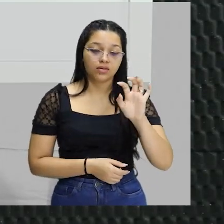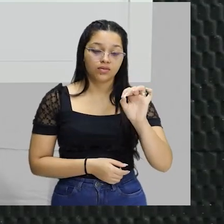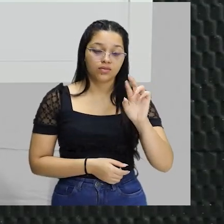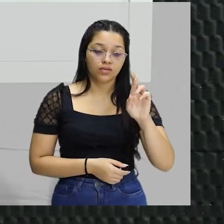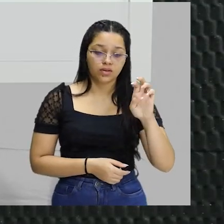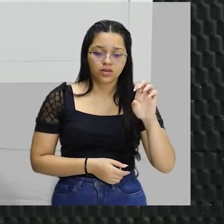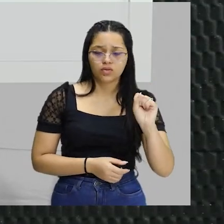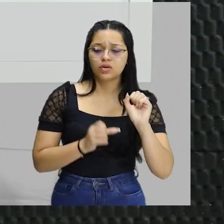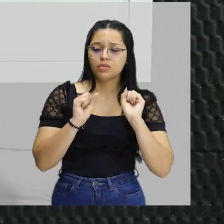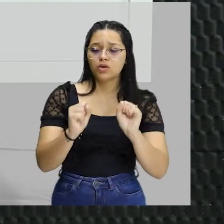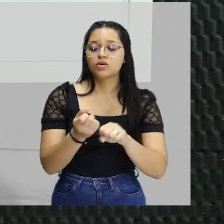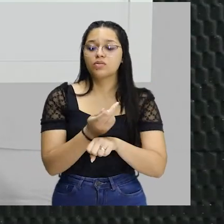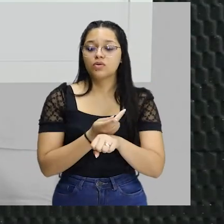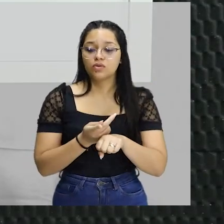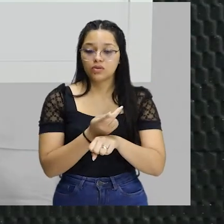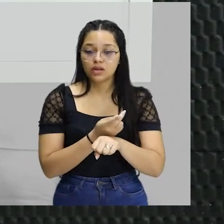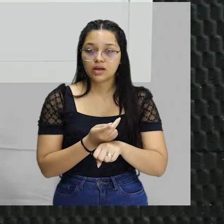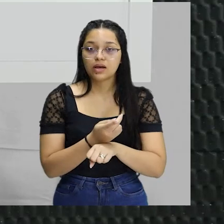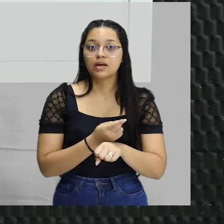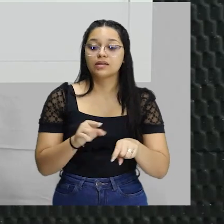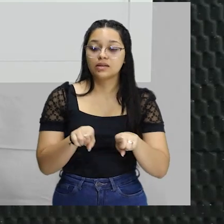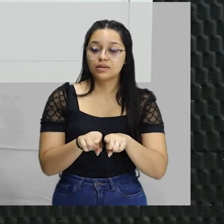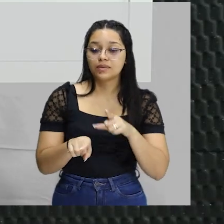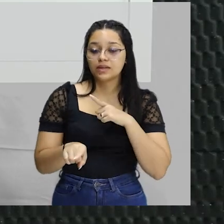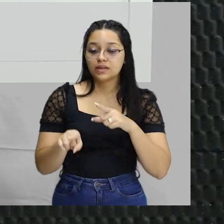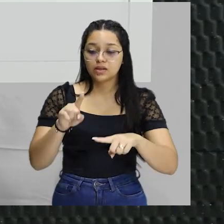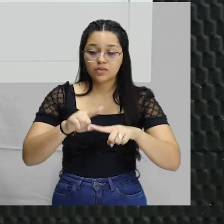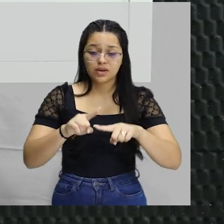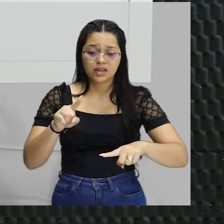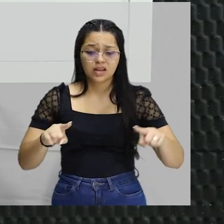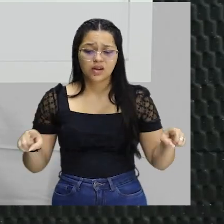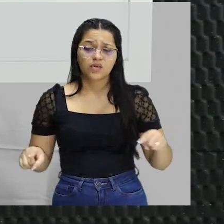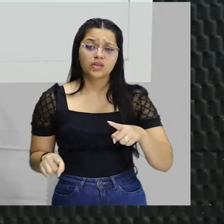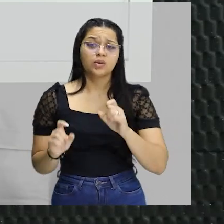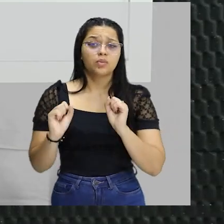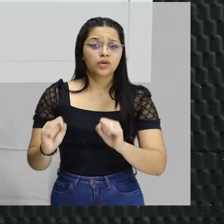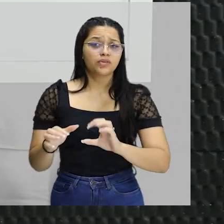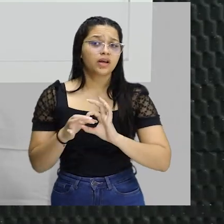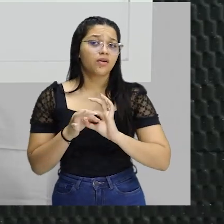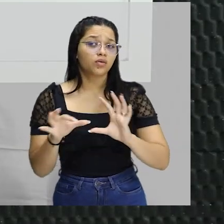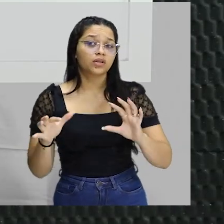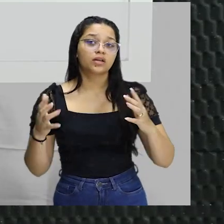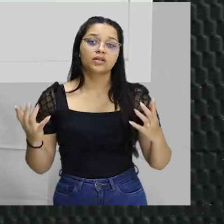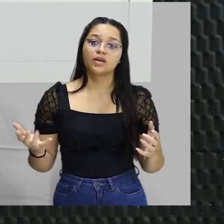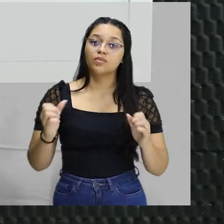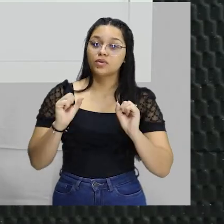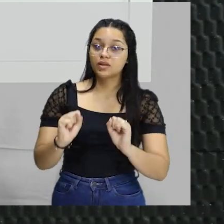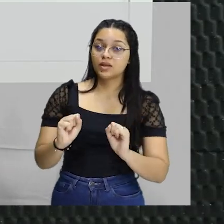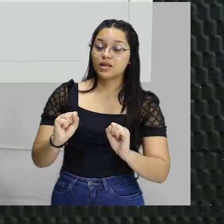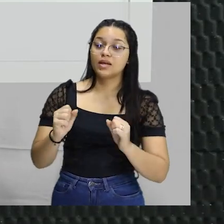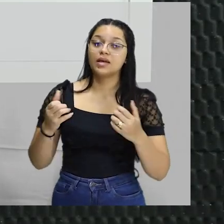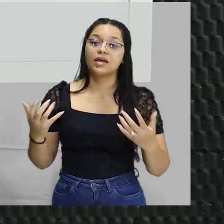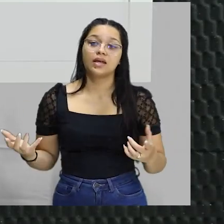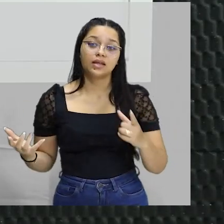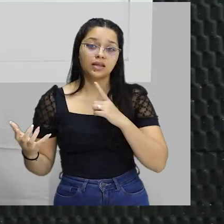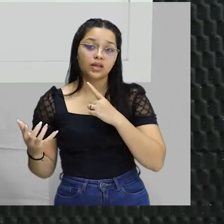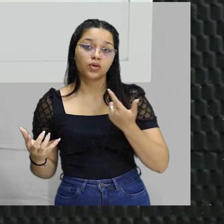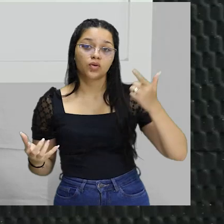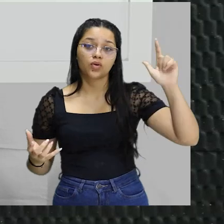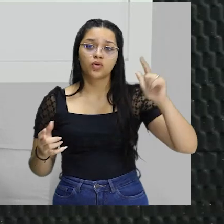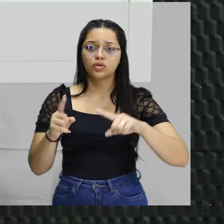dá uma procurada lá, tem um material também, ok? E você também pode ficar à vontade para procurar aí em